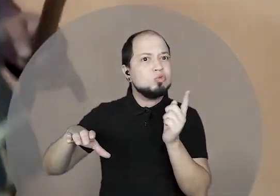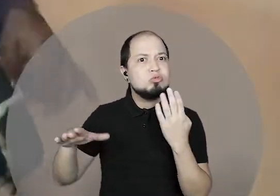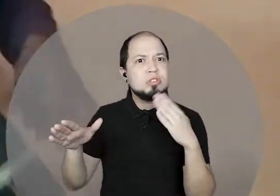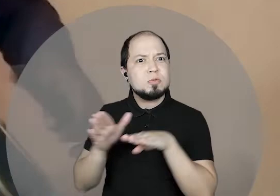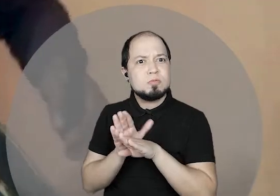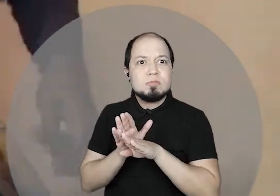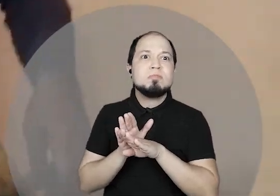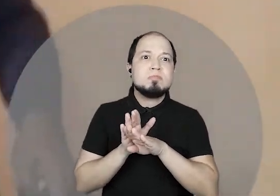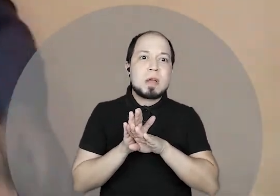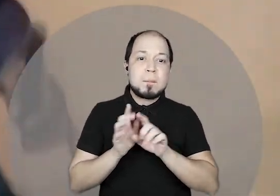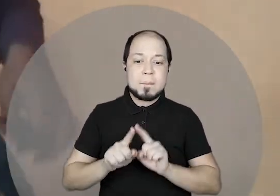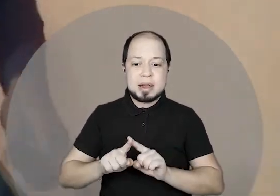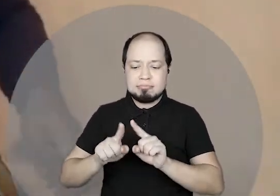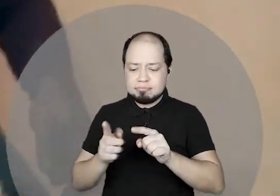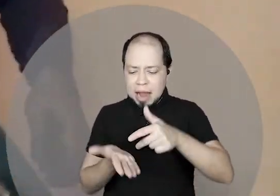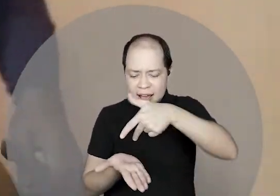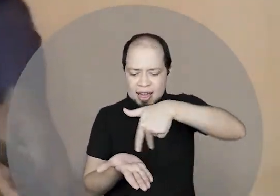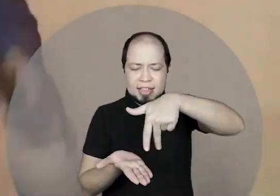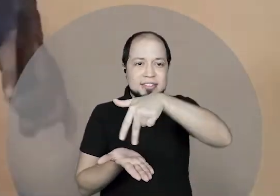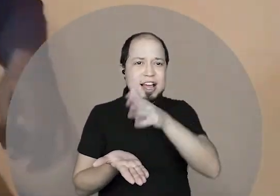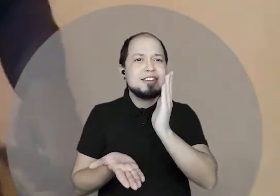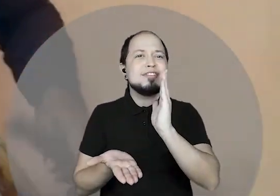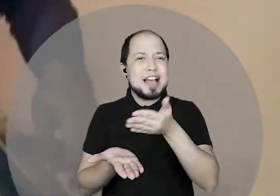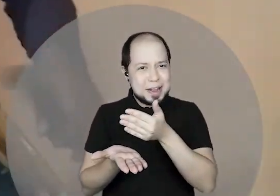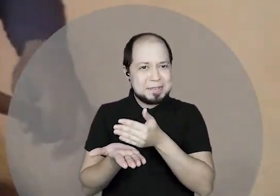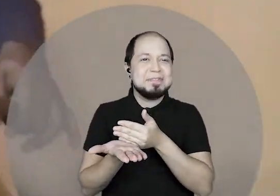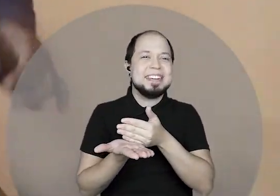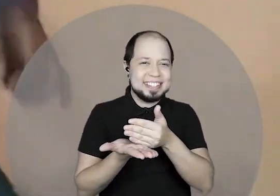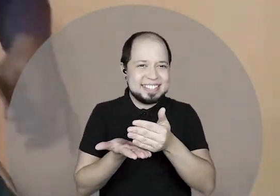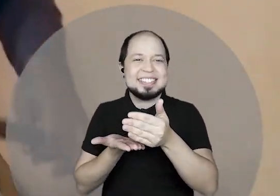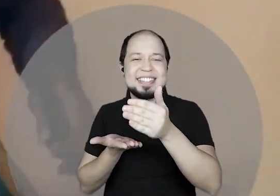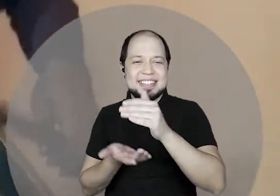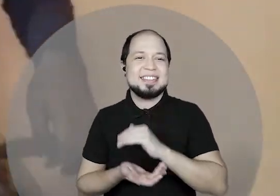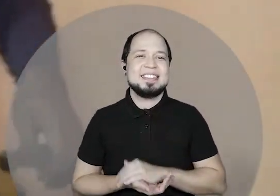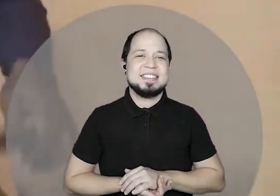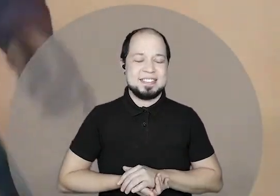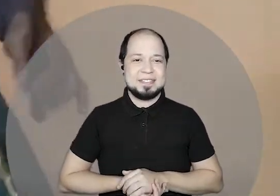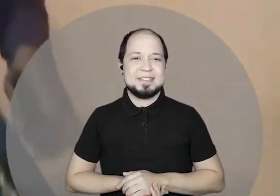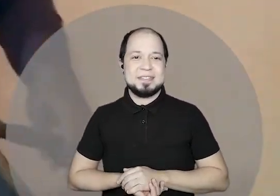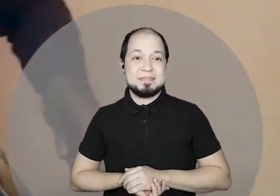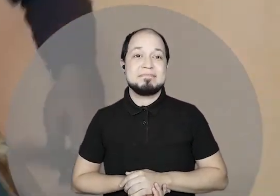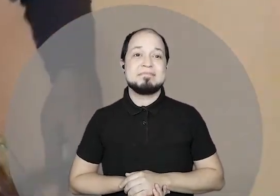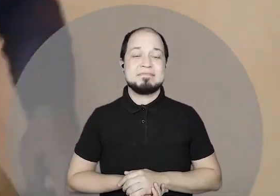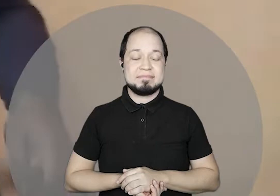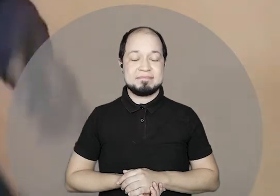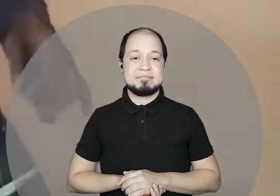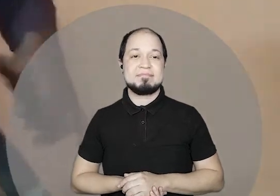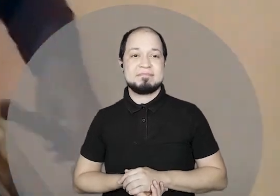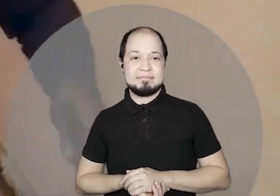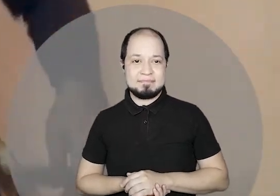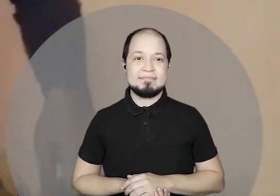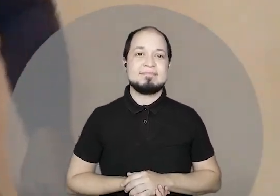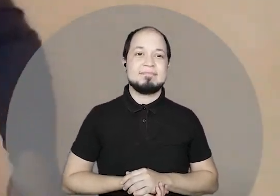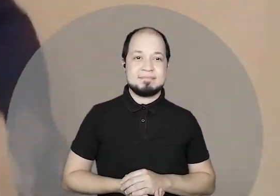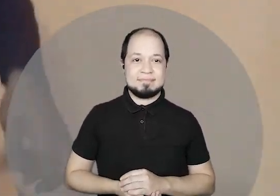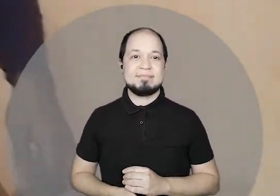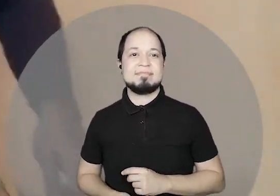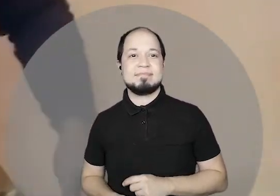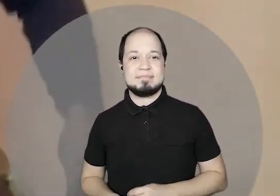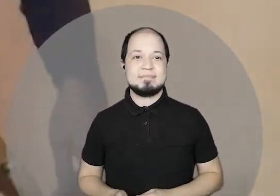não chegou, no meu cordão a dança começou, no meu cordão a dança começou. E